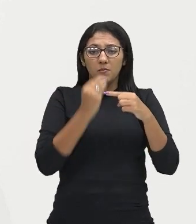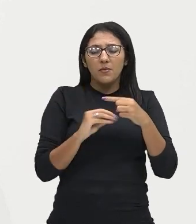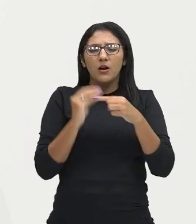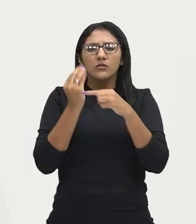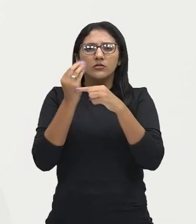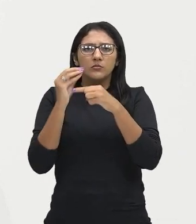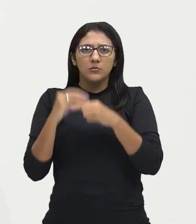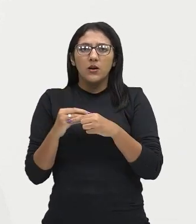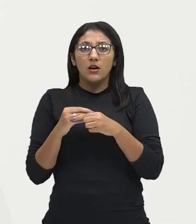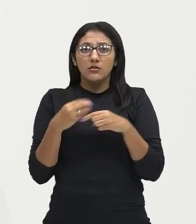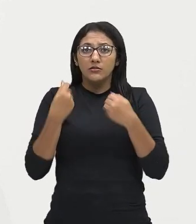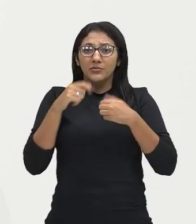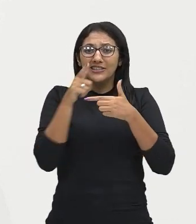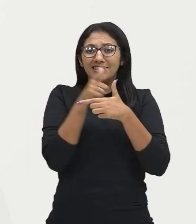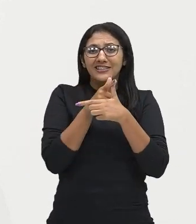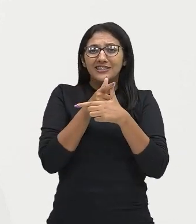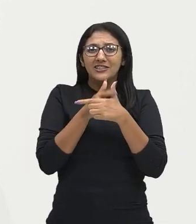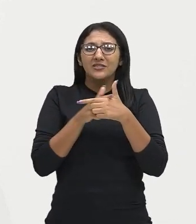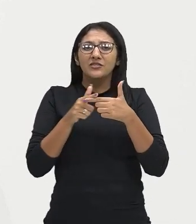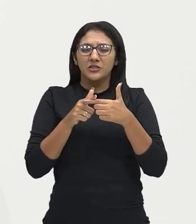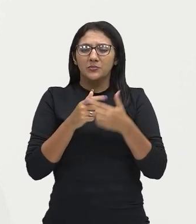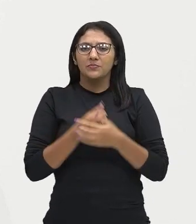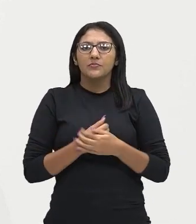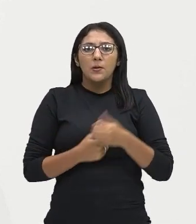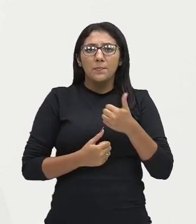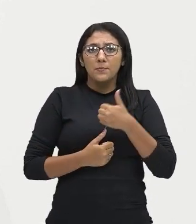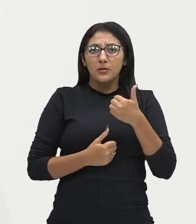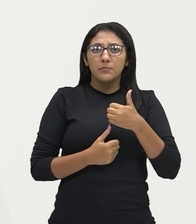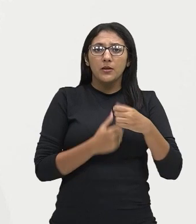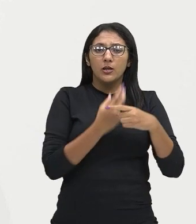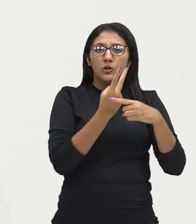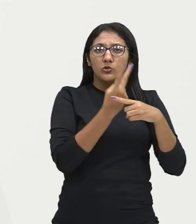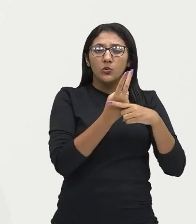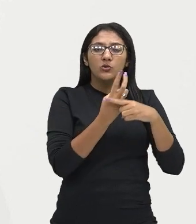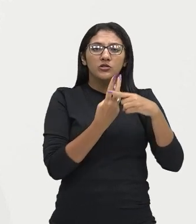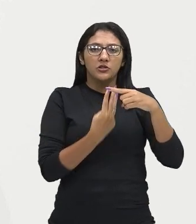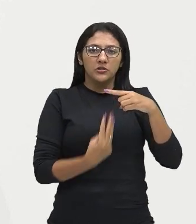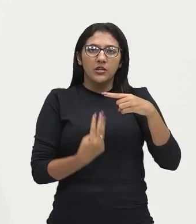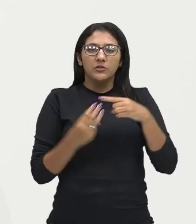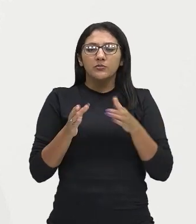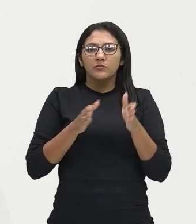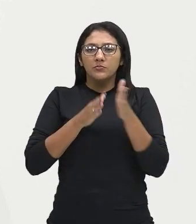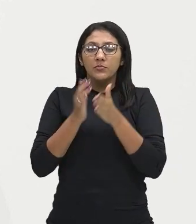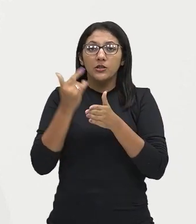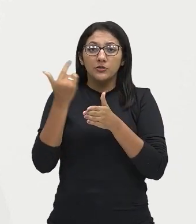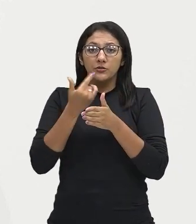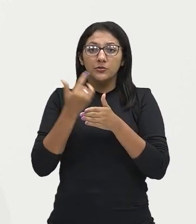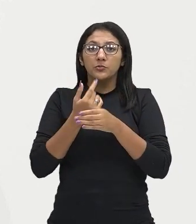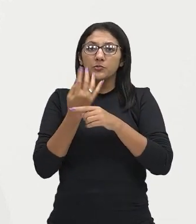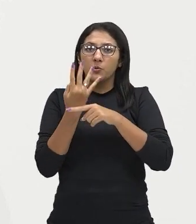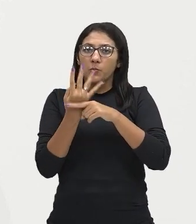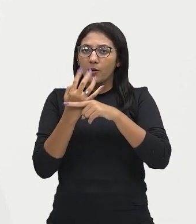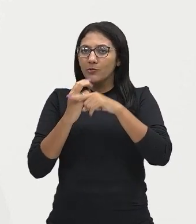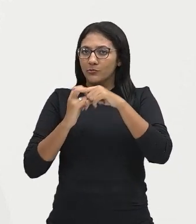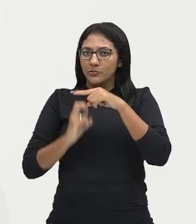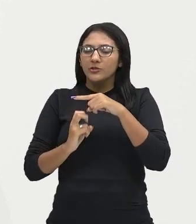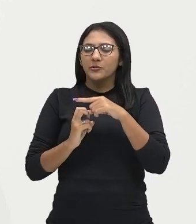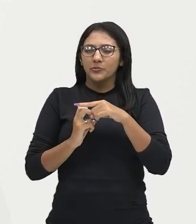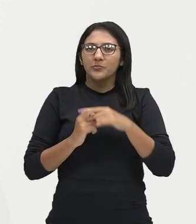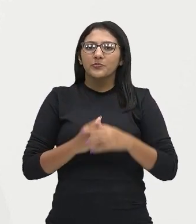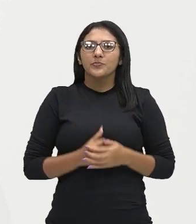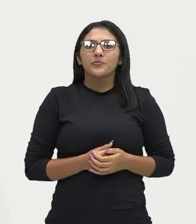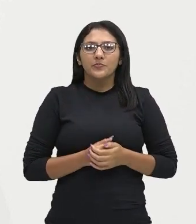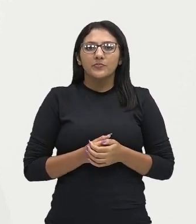queremos dividir essas frações. Nós temos a fração 2/3 e a fração 4/5. E